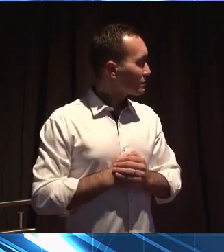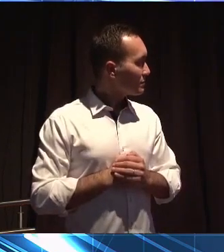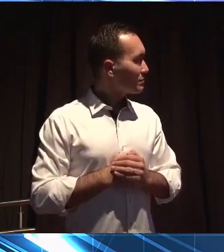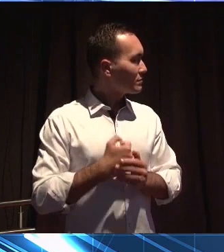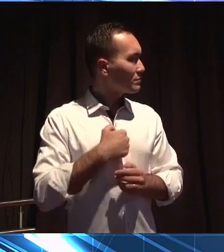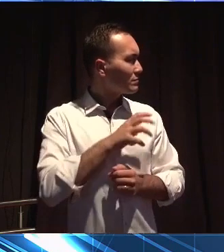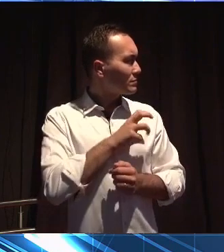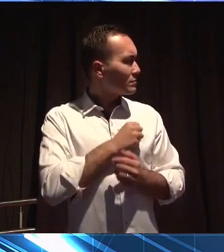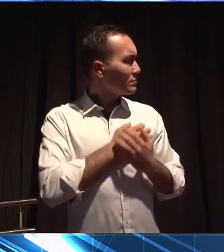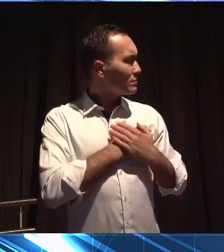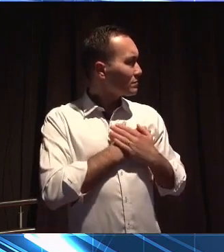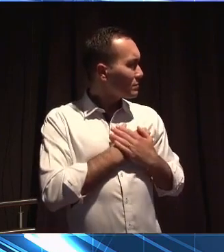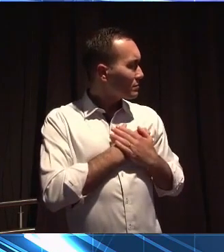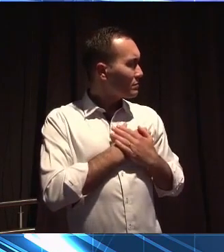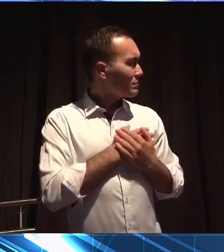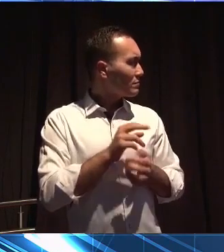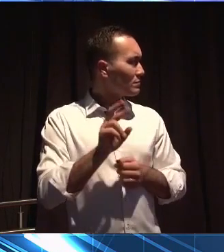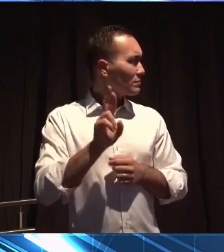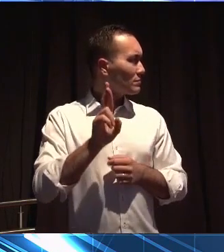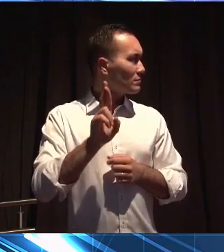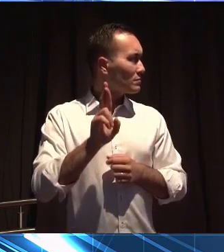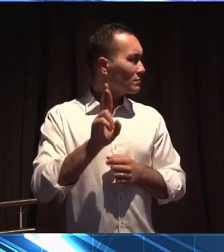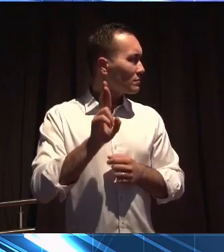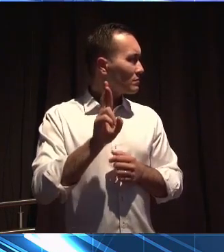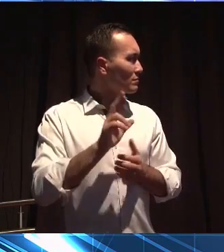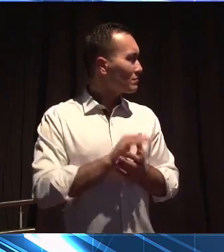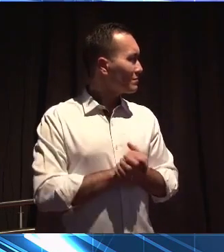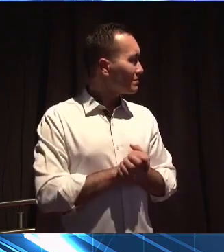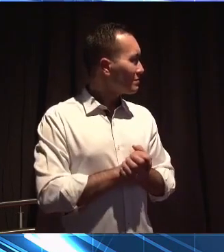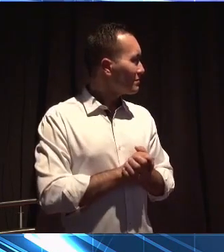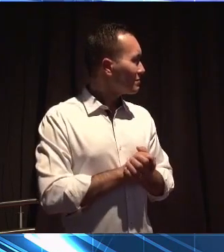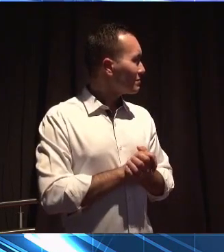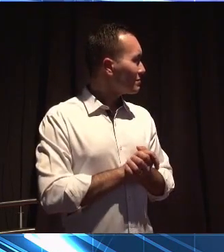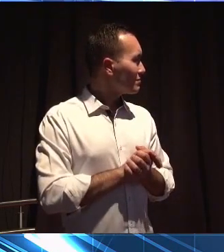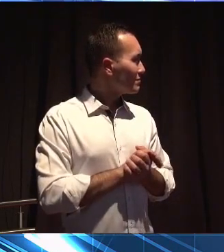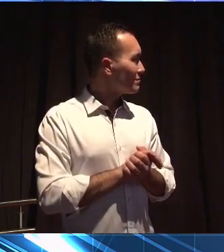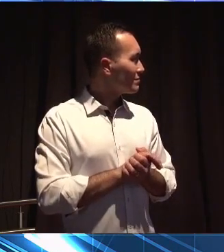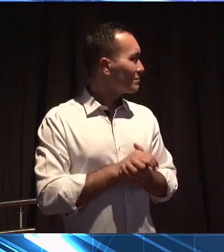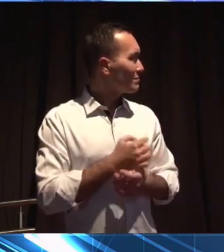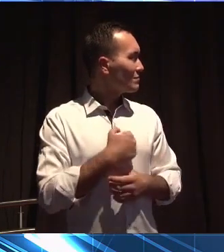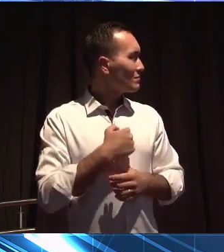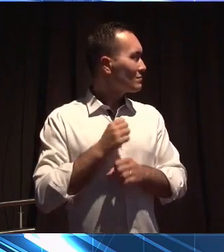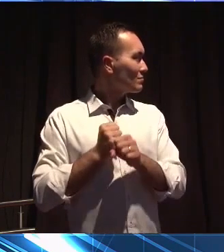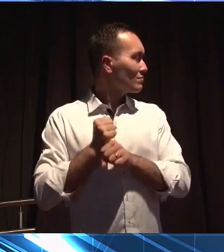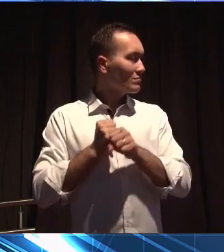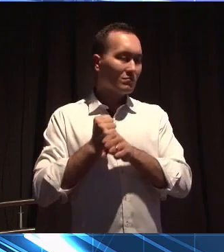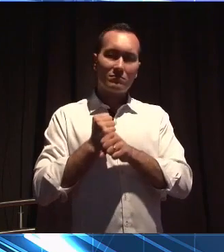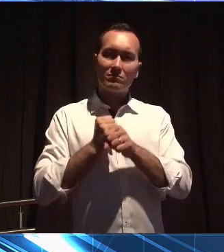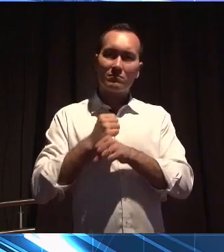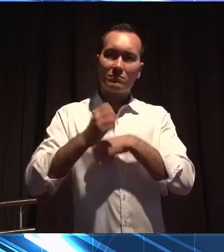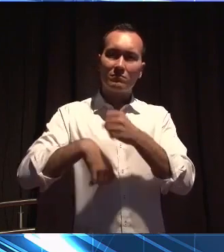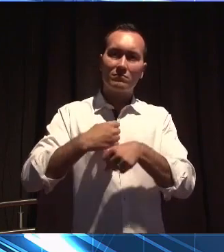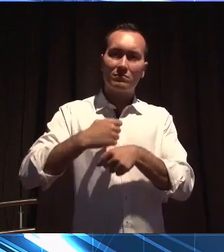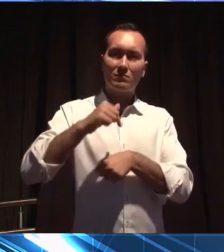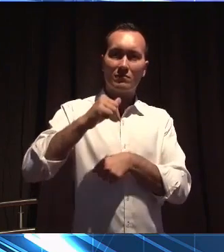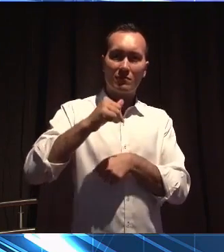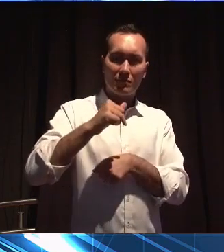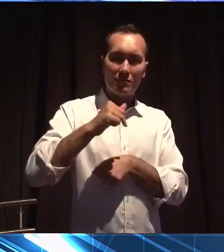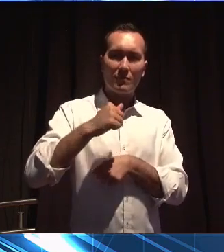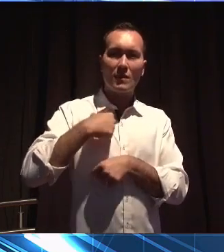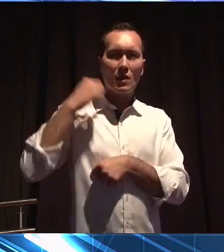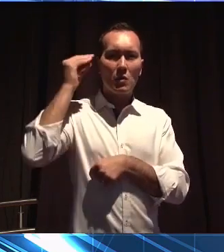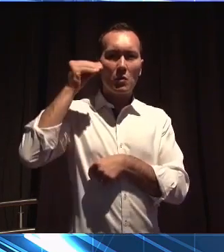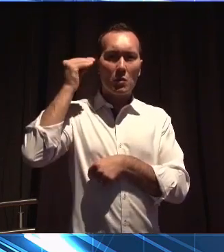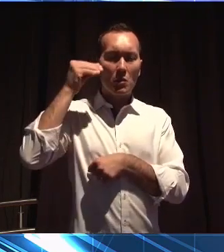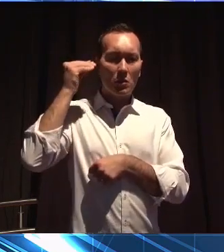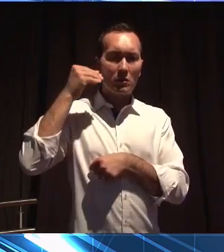Sou apaixonadíssima por R, gosto sempre de falar isso por motivo aleatório. Tenho mais de 7 anos de experiência em dados, assim, e eu continuo